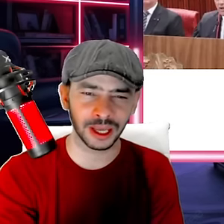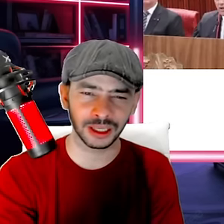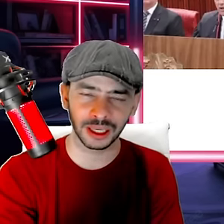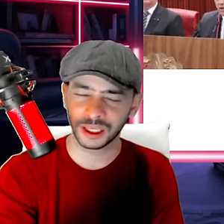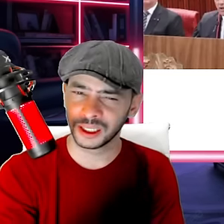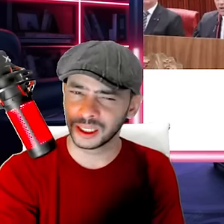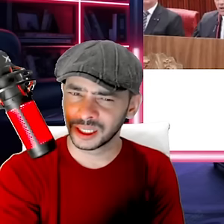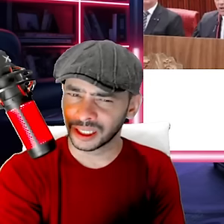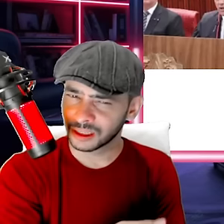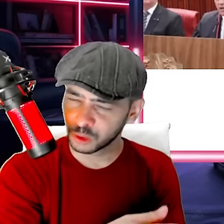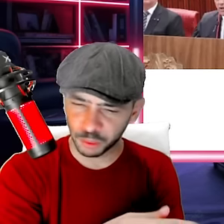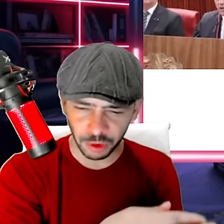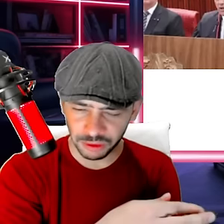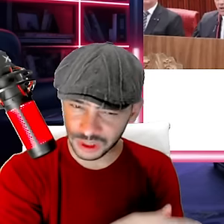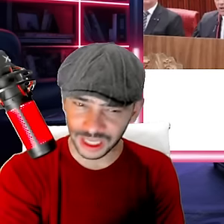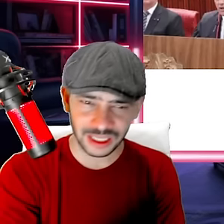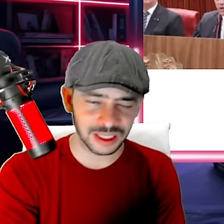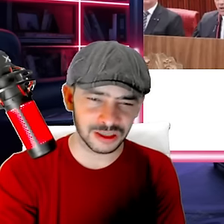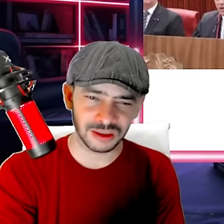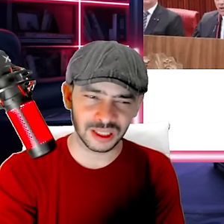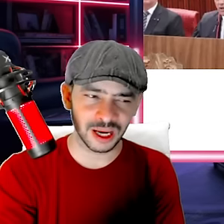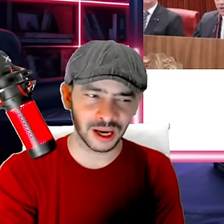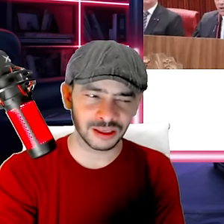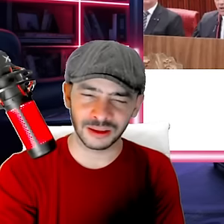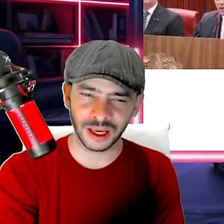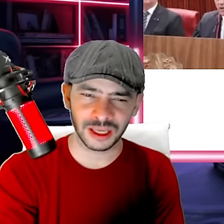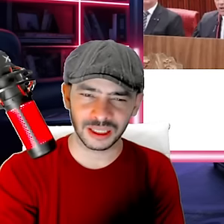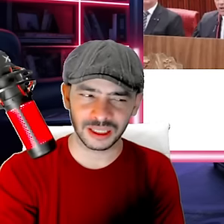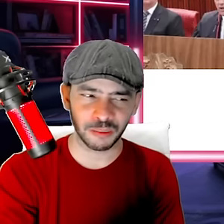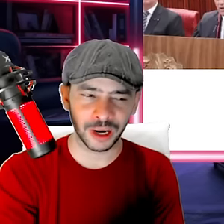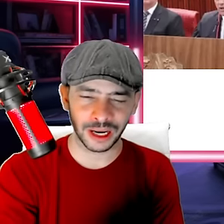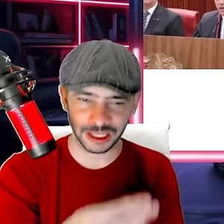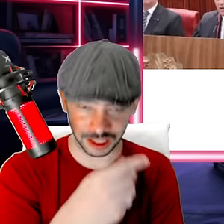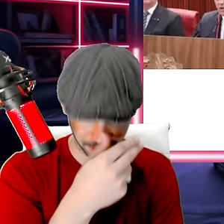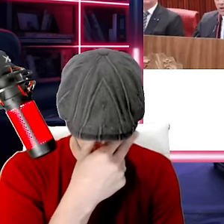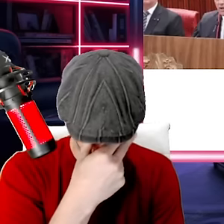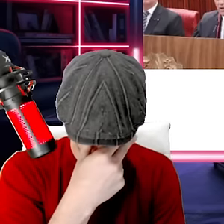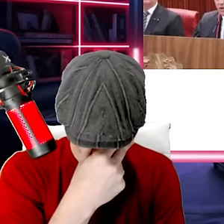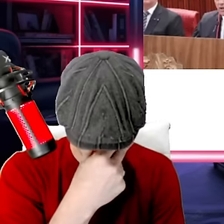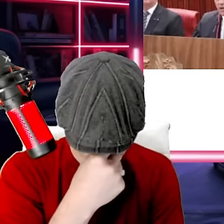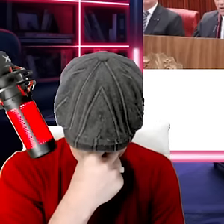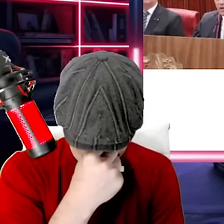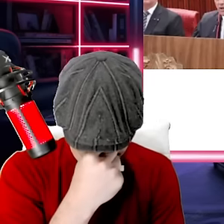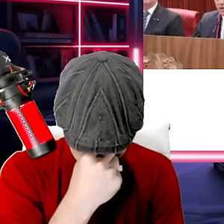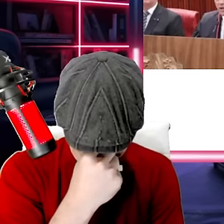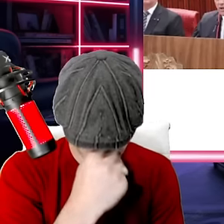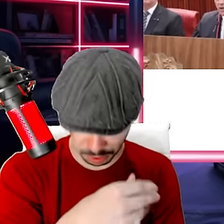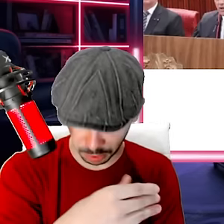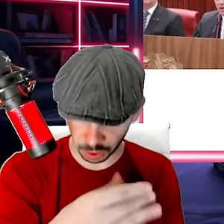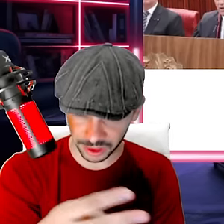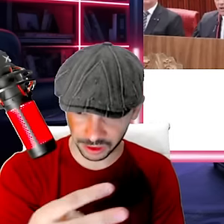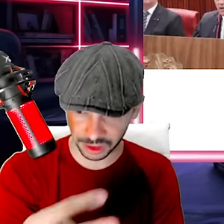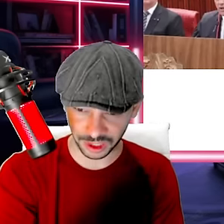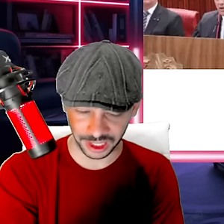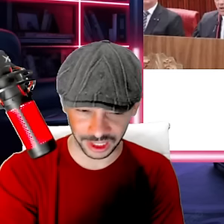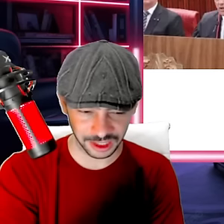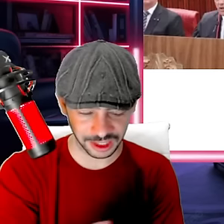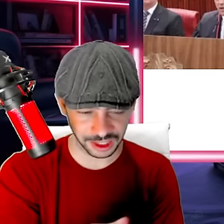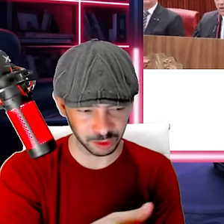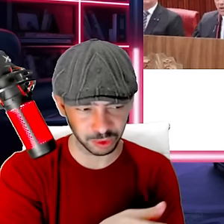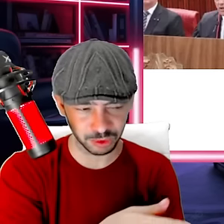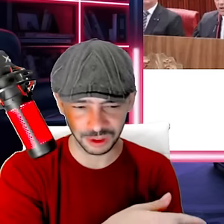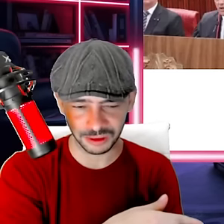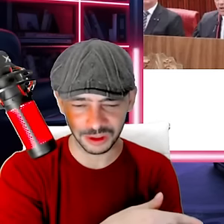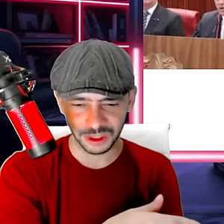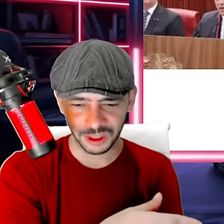da Meta O povo tá nas redes sociais não tem essa separação né eu vejo jornalista falando que o público de uma rede